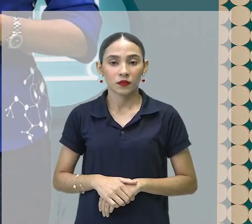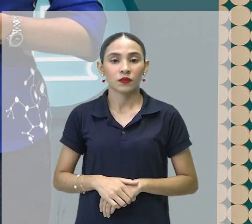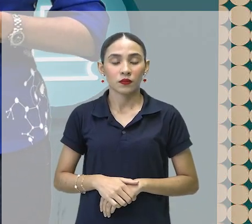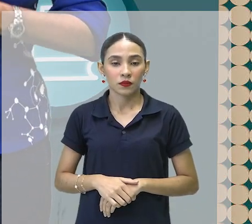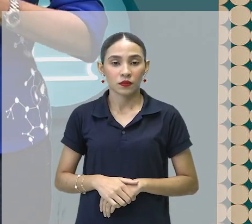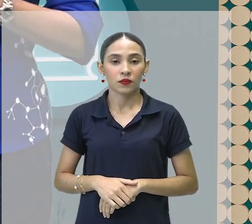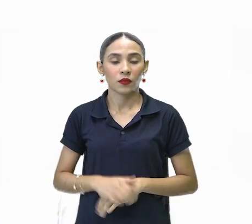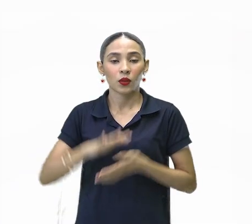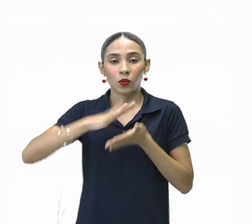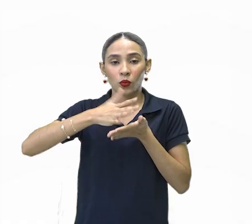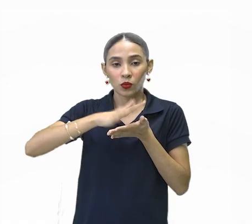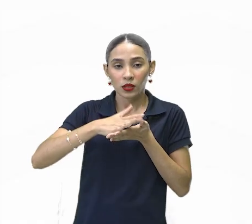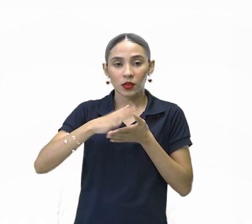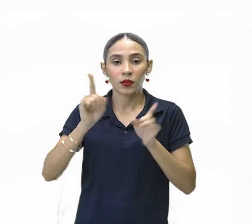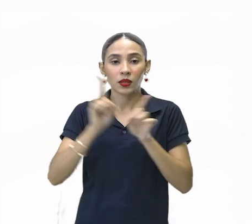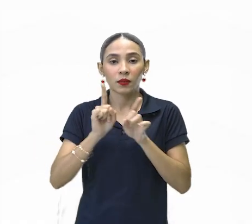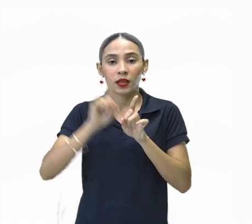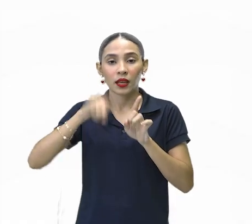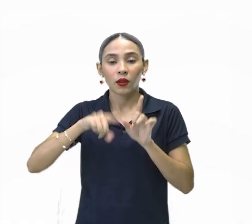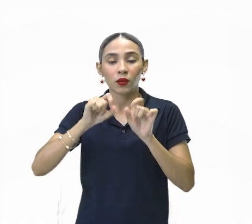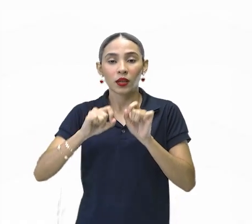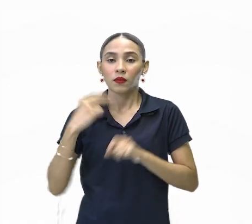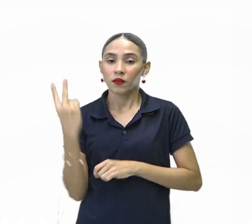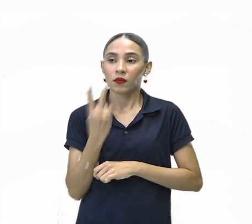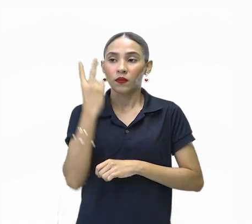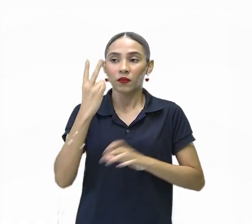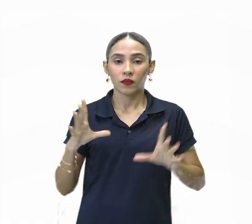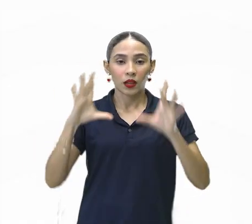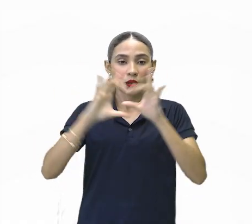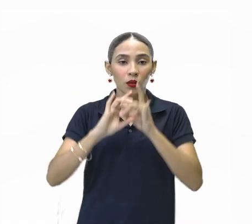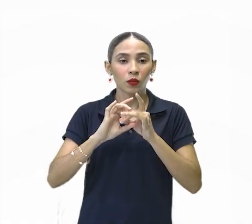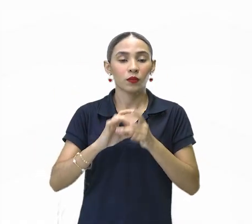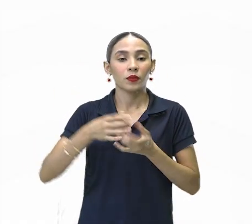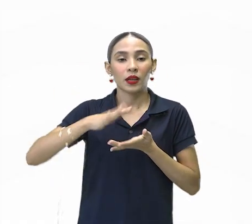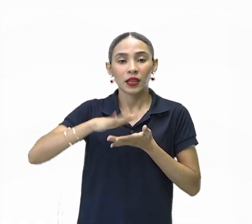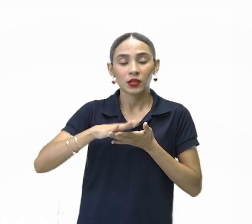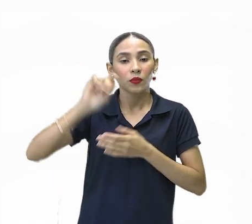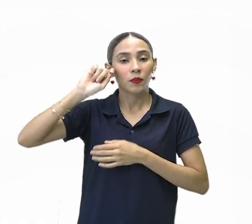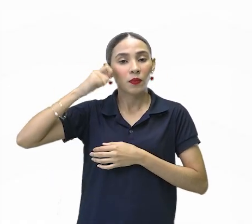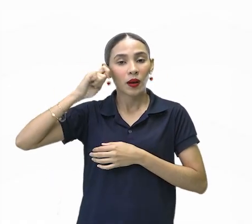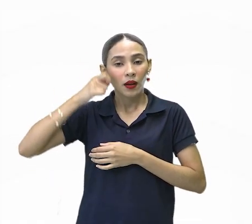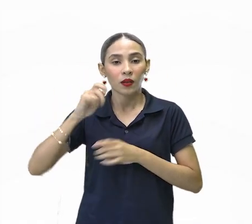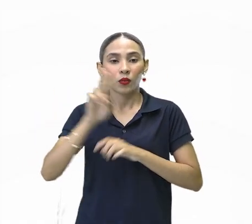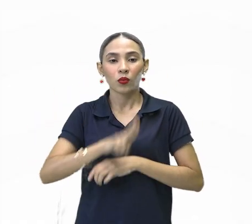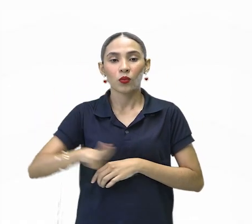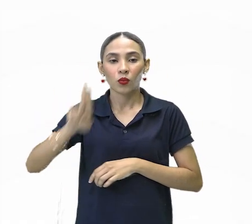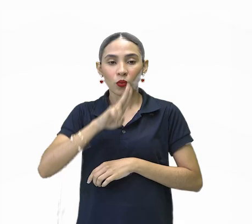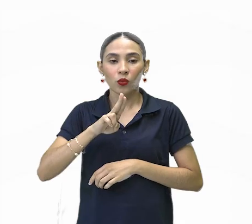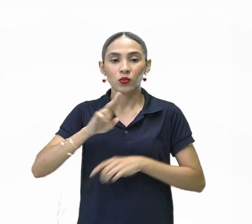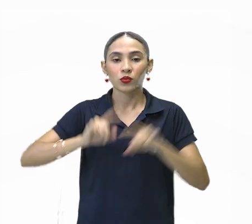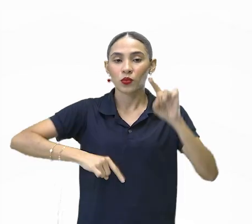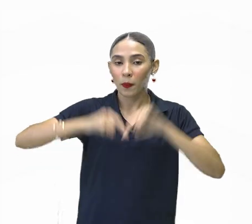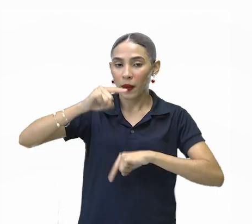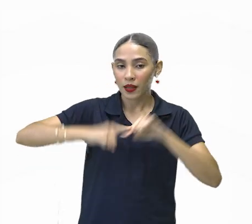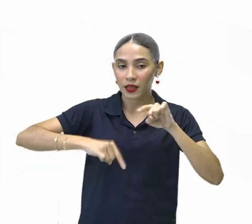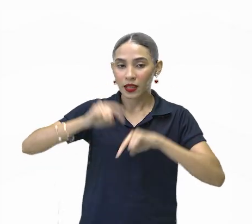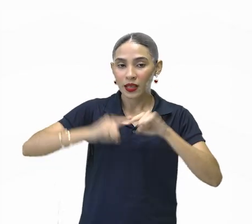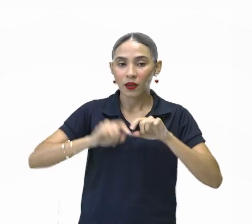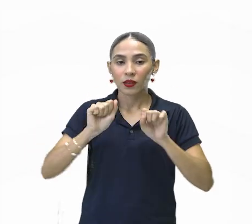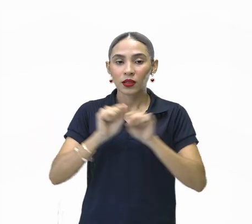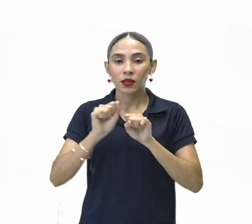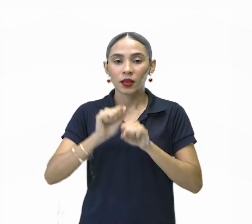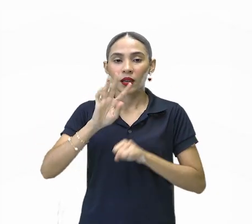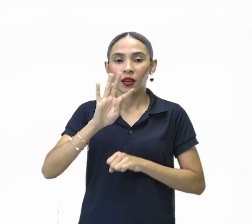escravizados. O samba é fruto de uma rica fusão de ritmos africanos, como o uso de percussão,